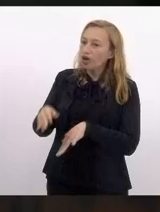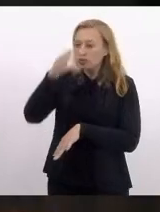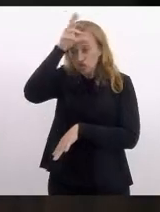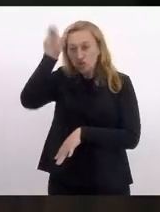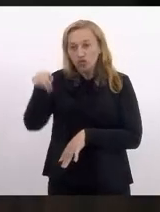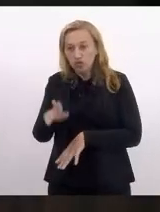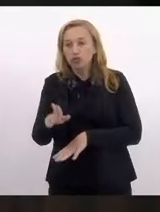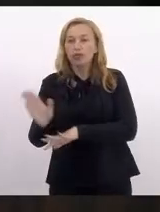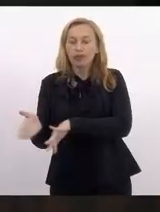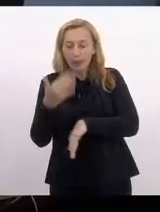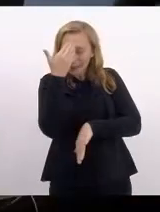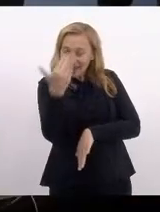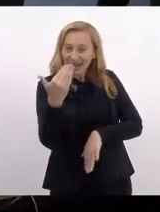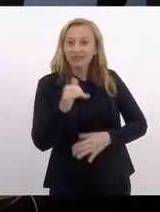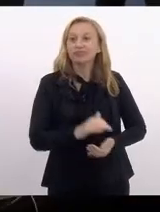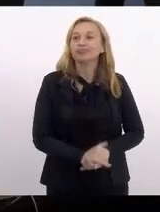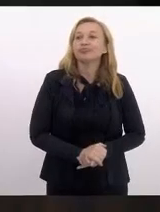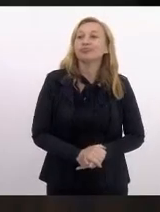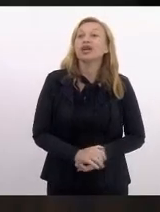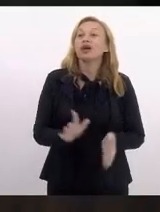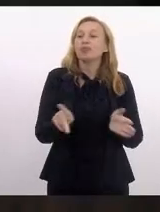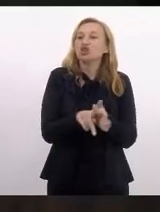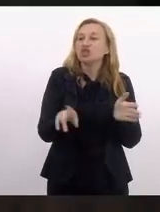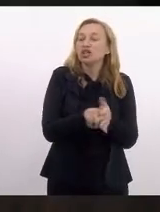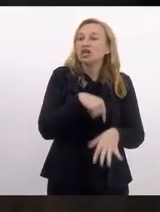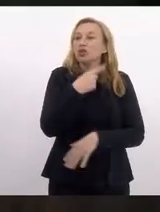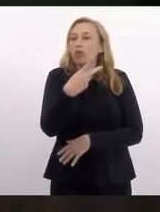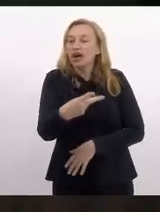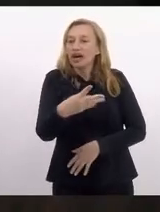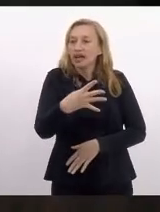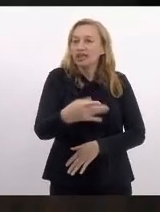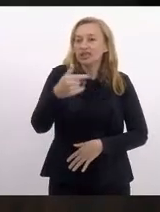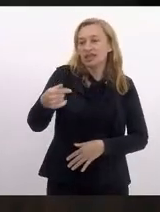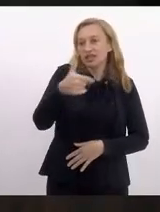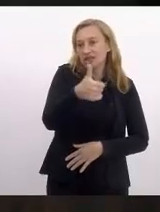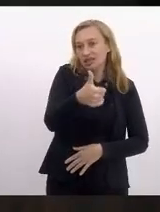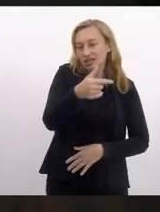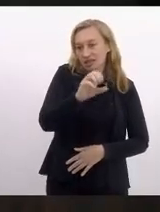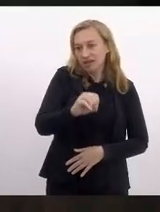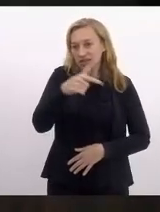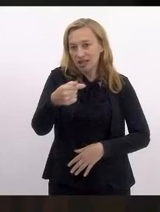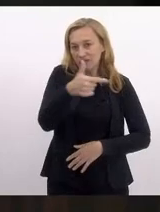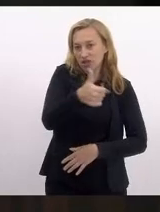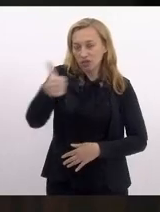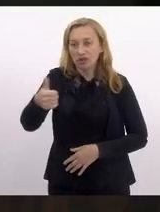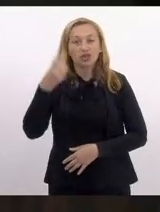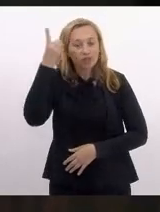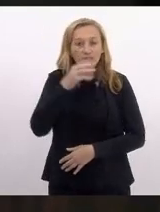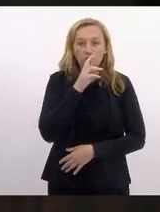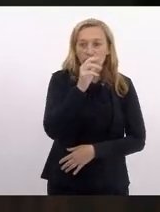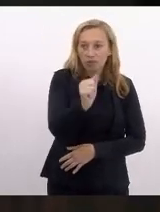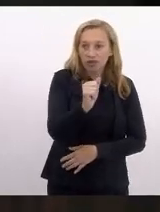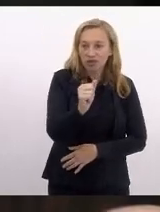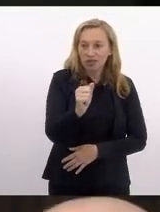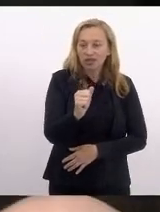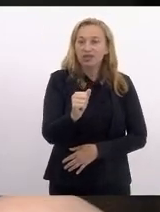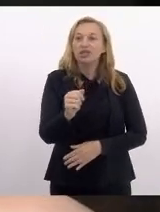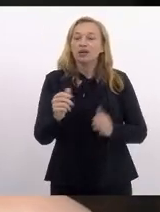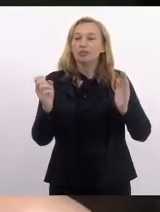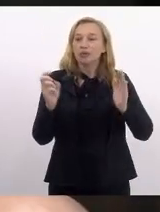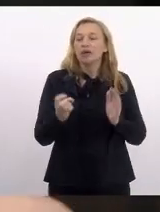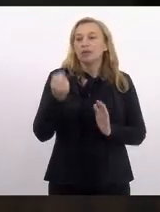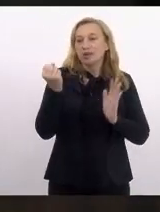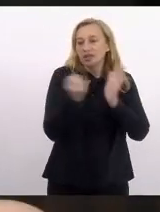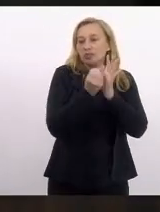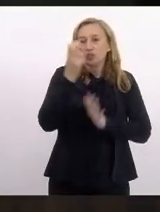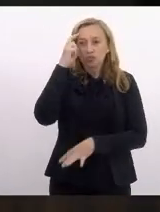ao final e olha de lei 47 07 a 21 de autoria Deputado Rodrigo Amorim e declarado patrimônio cultural